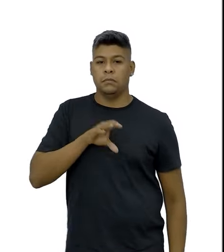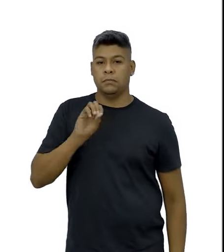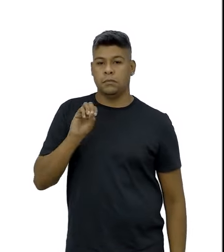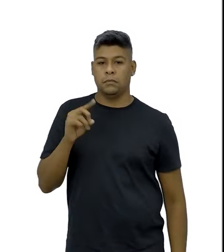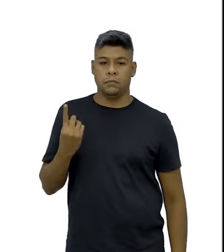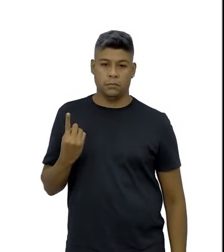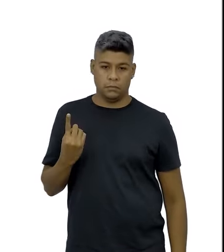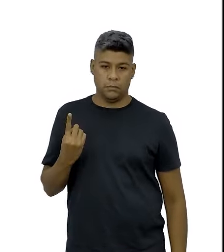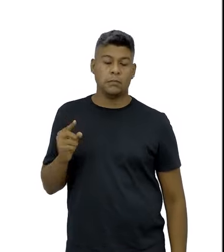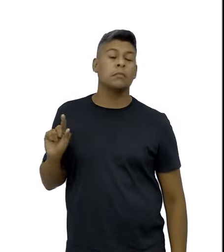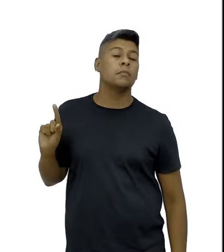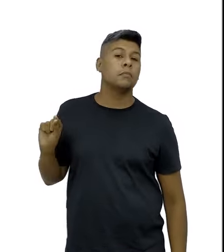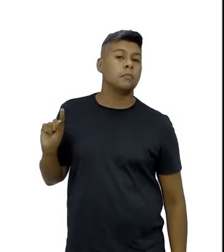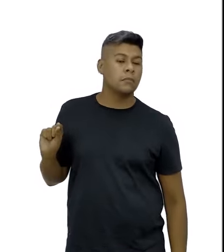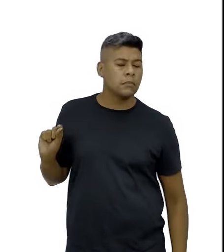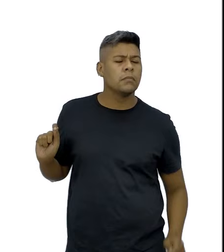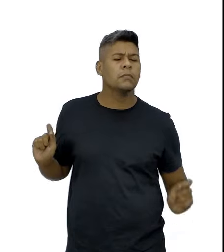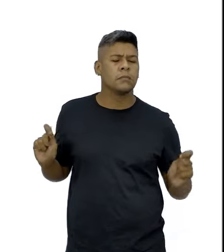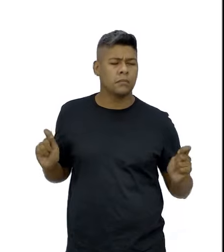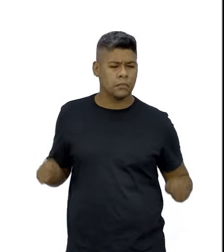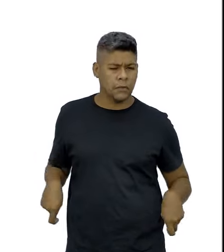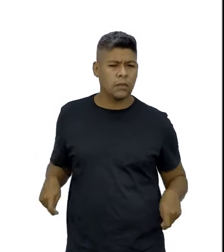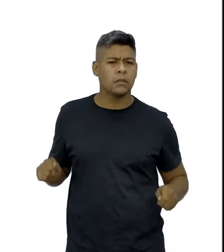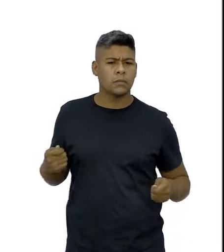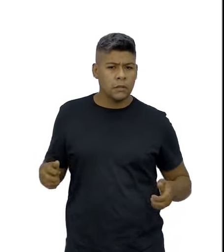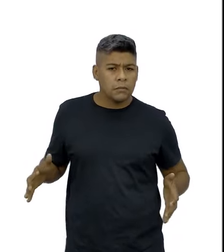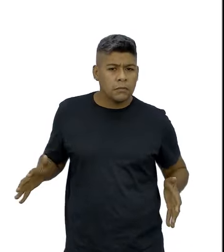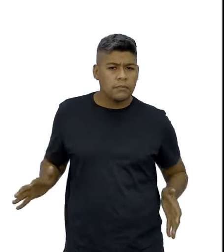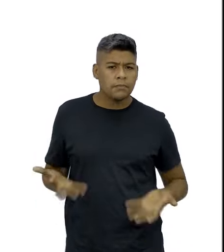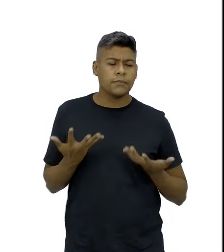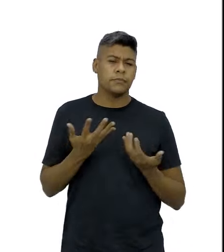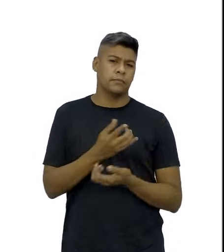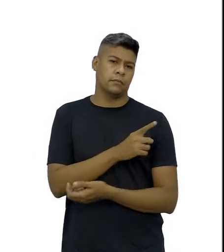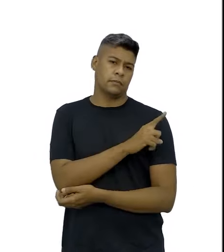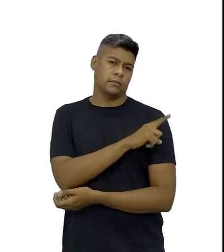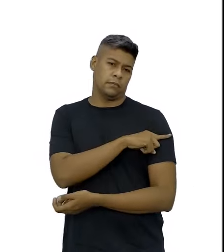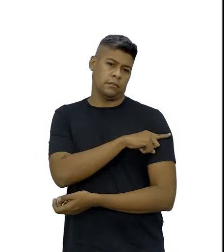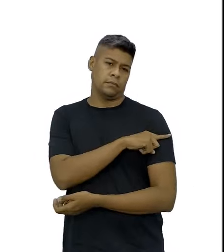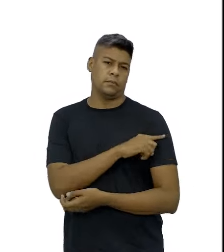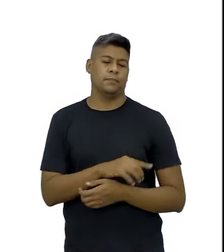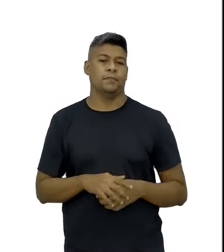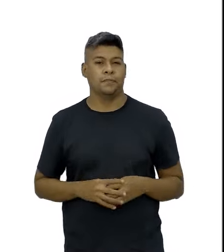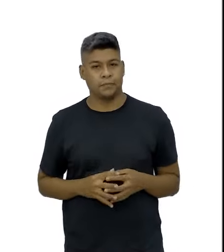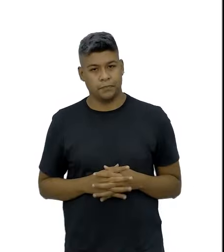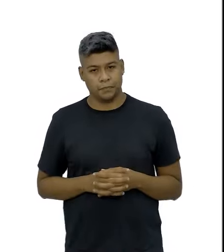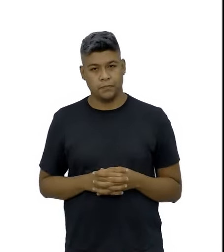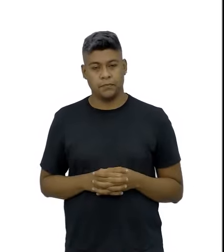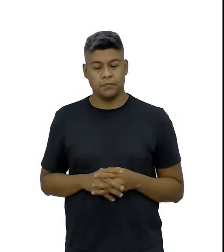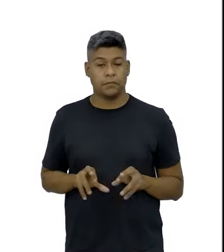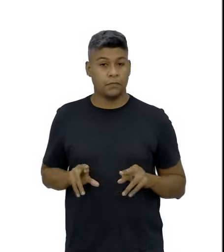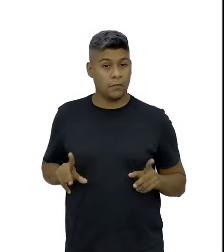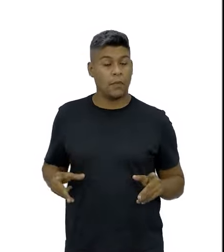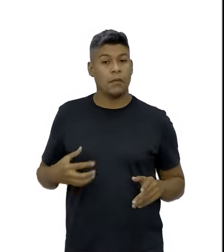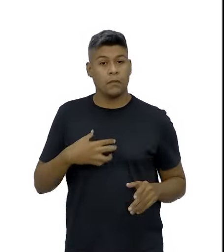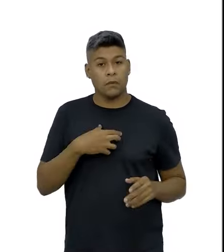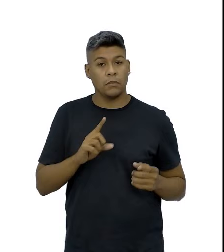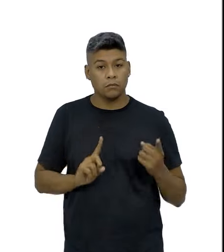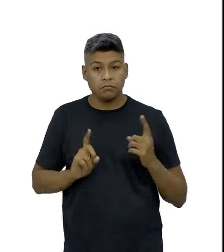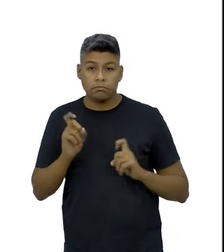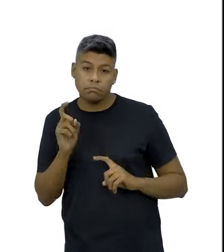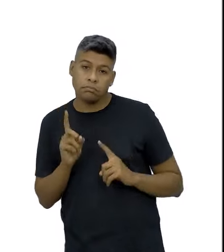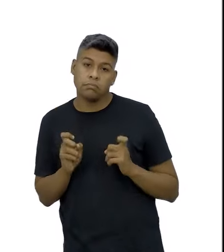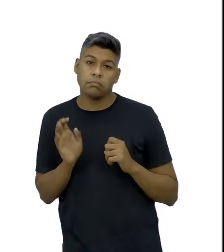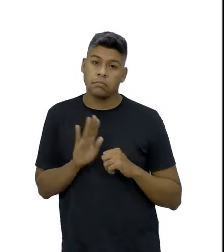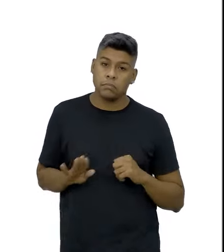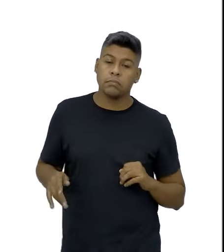01, que pode e deve ser mobilizada no primeiro ano, quando as diferentes formas de expressão das crianças,